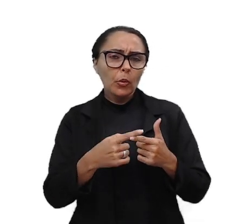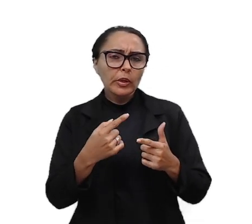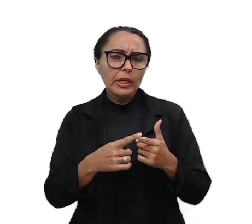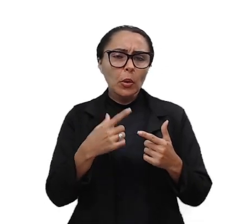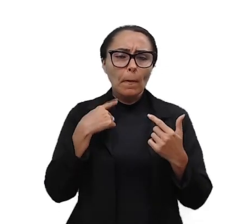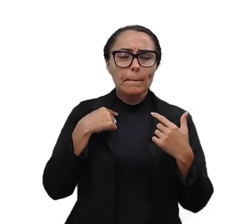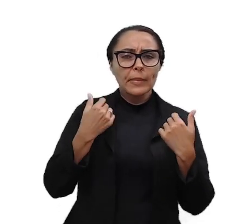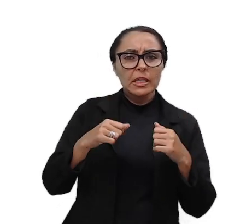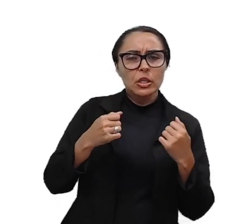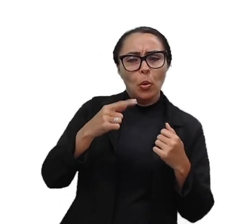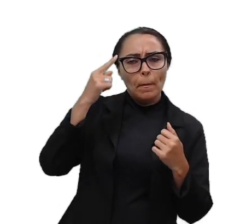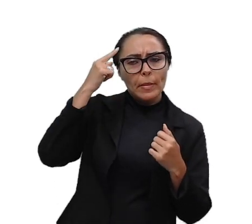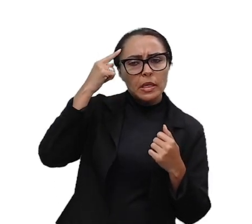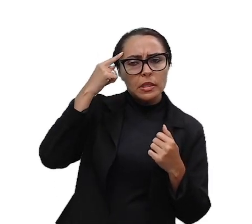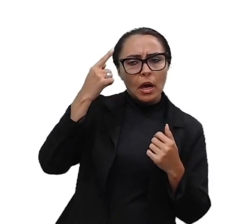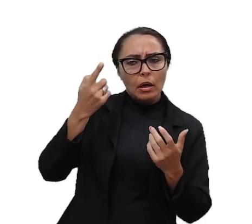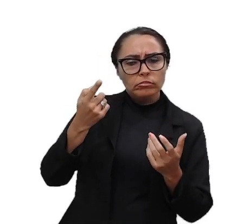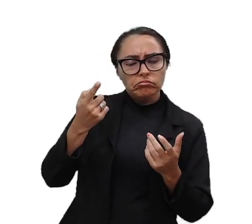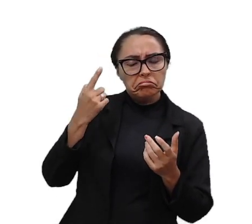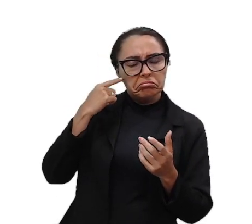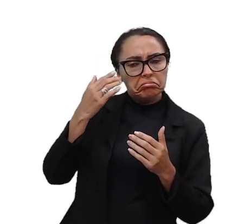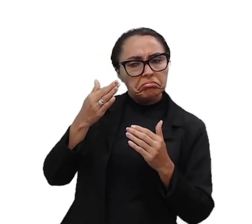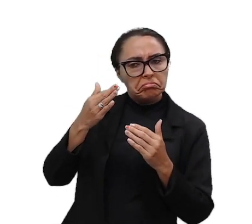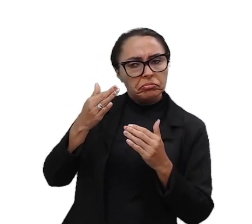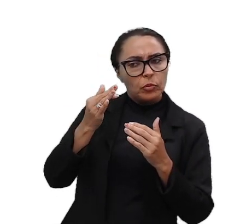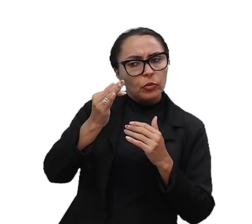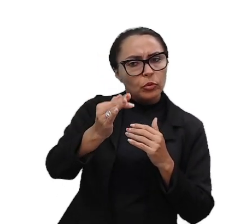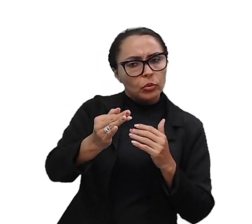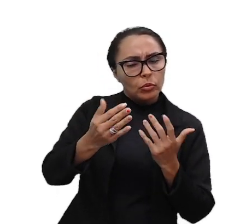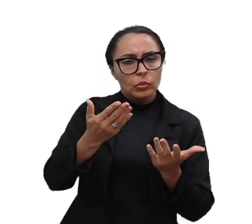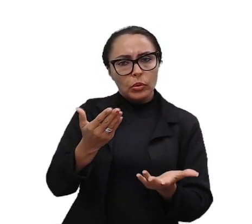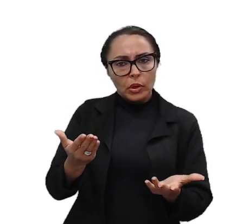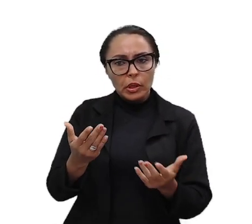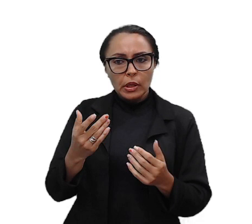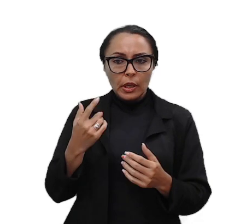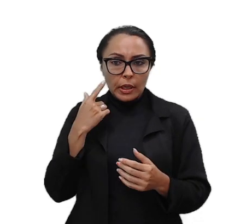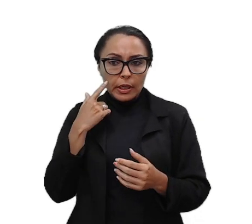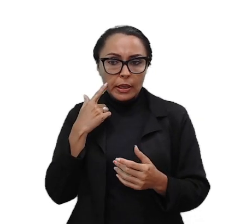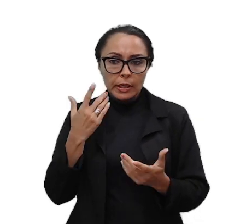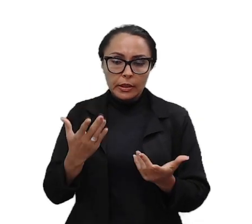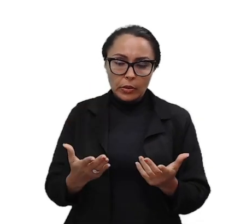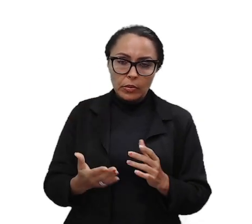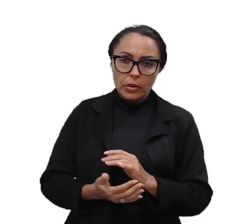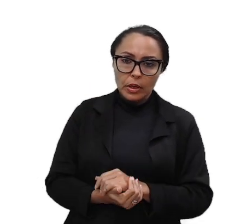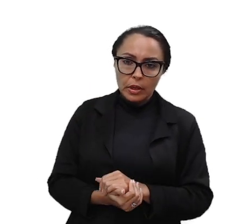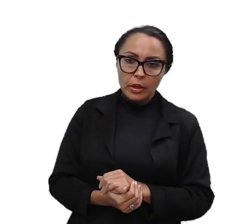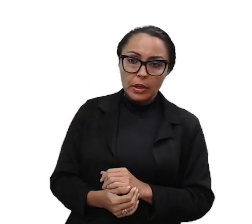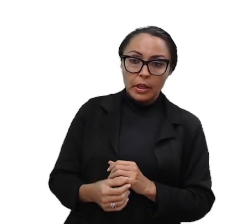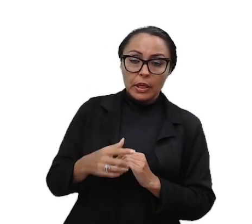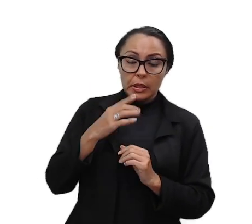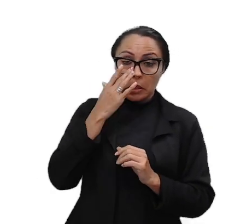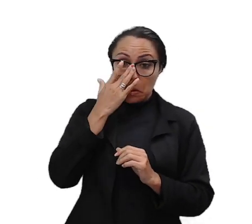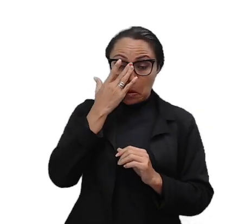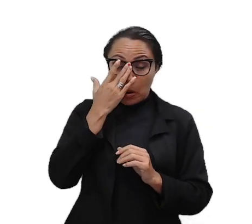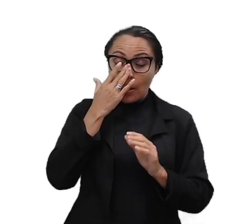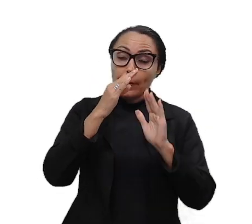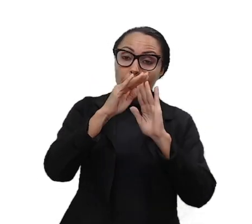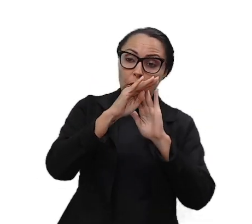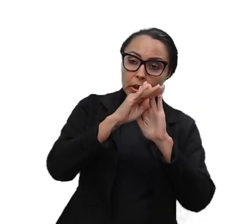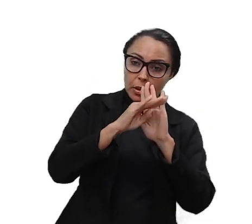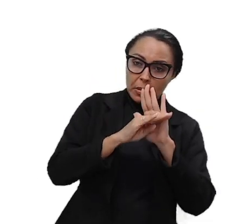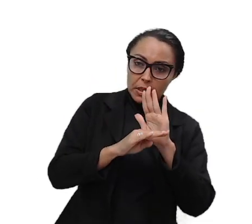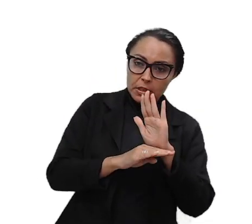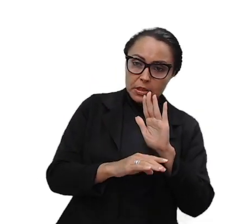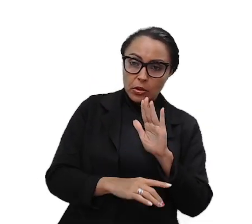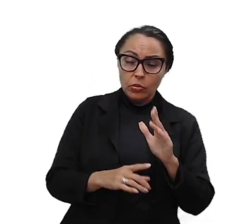é a necessidade de eu prever? Toda a necessidade de previsão de demanda diz respeito à programação da